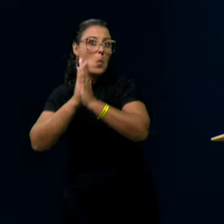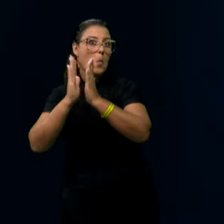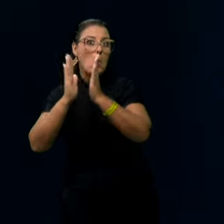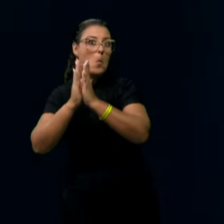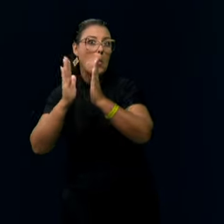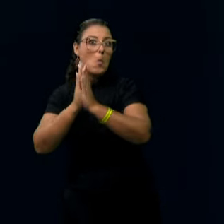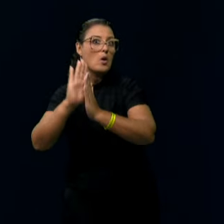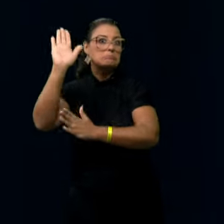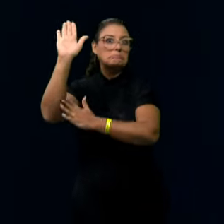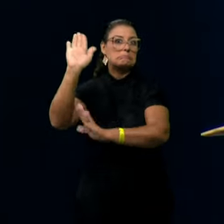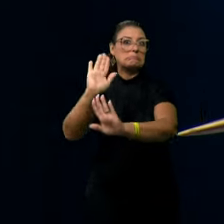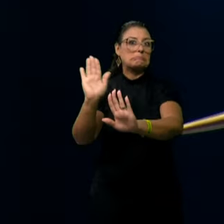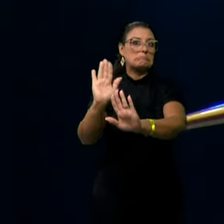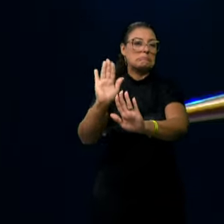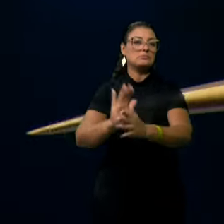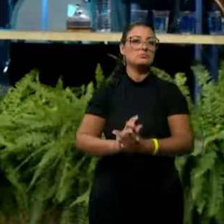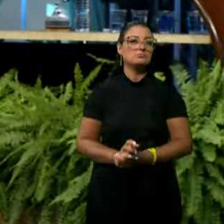Ok obrigado